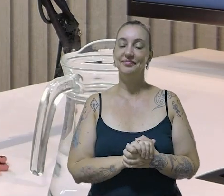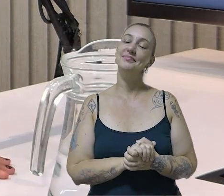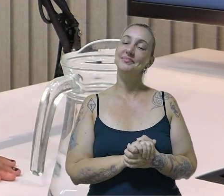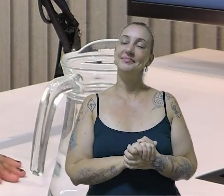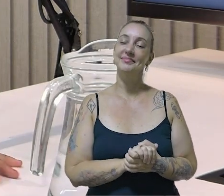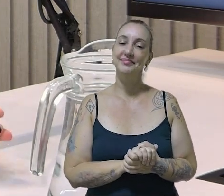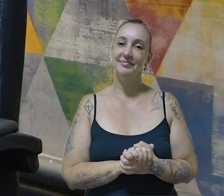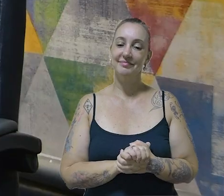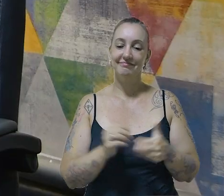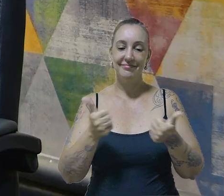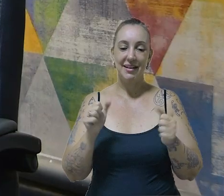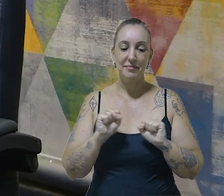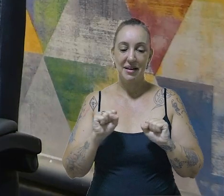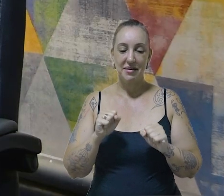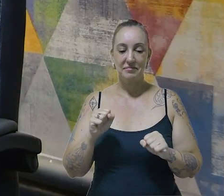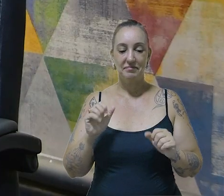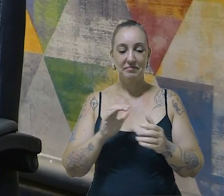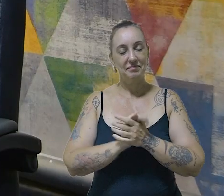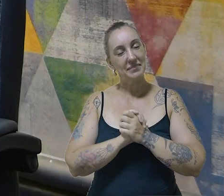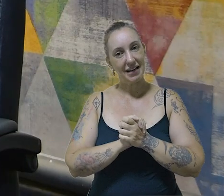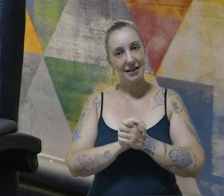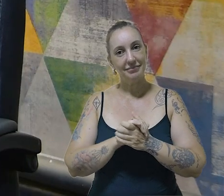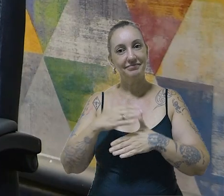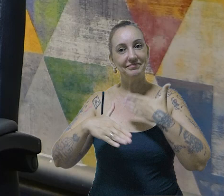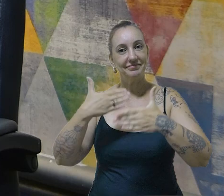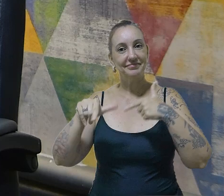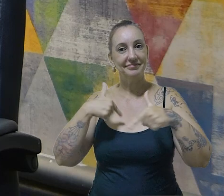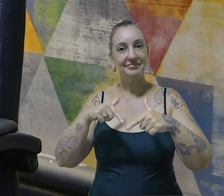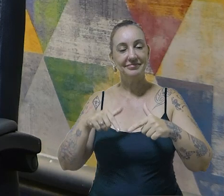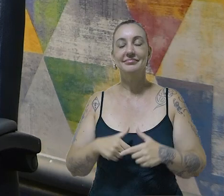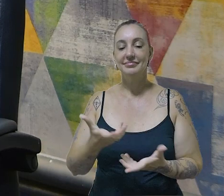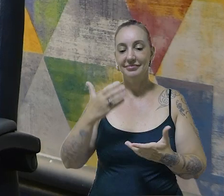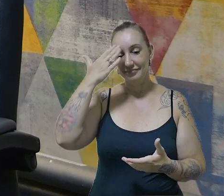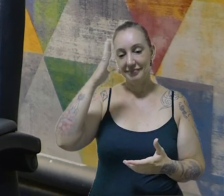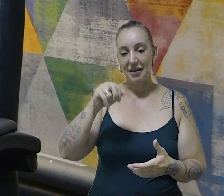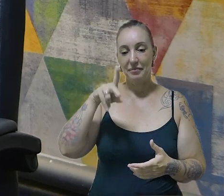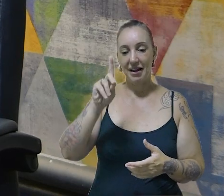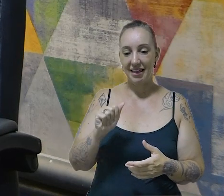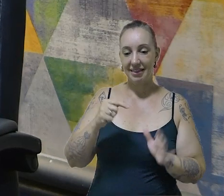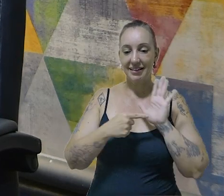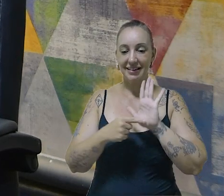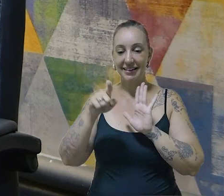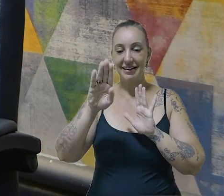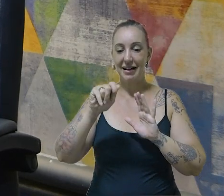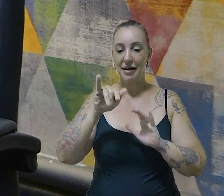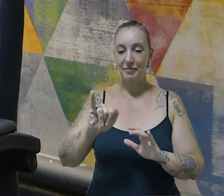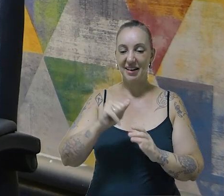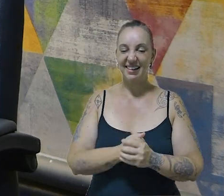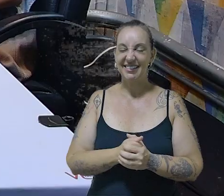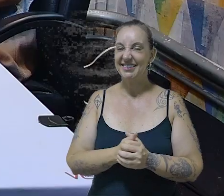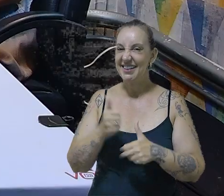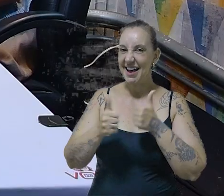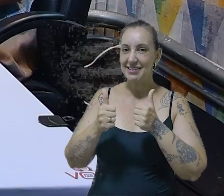isso Amei Gabi Nossa parabéns por toda a trajetória OB muito obrig quero agradecer a Brenda por ter indicado a Gabi